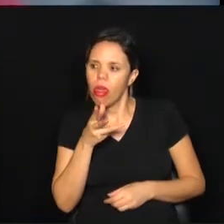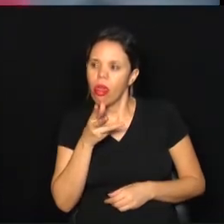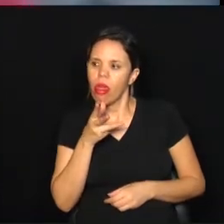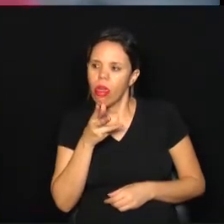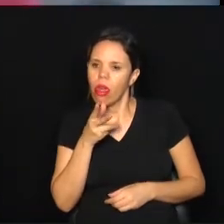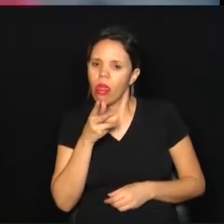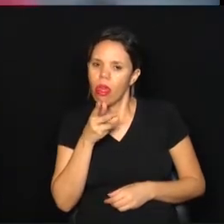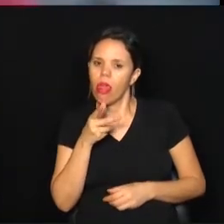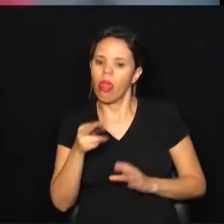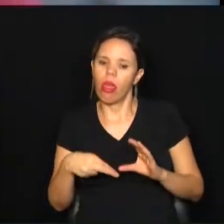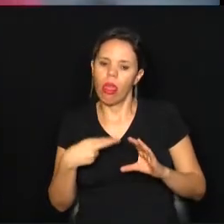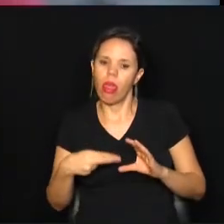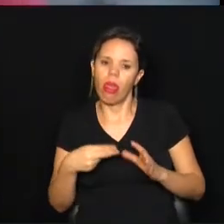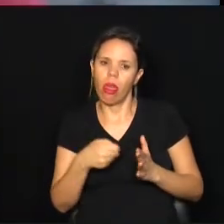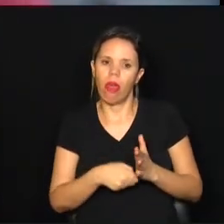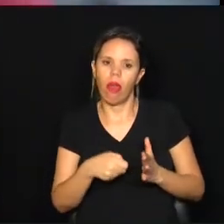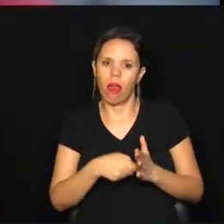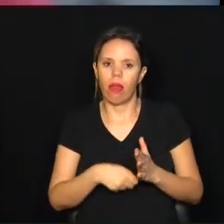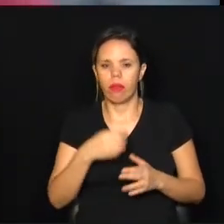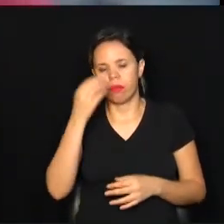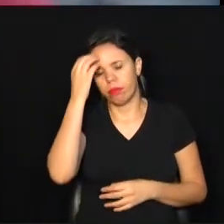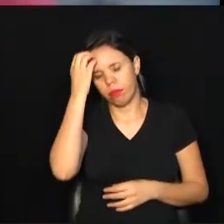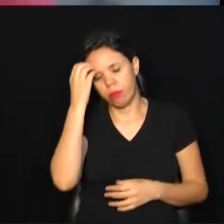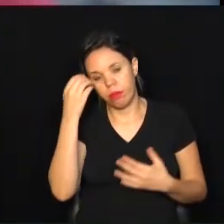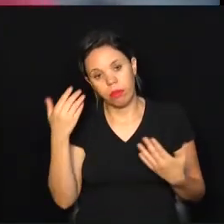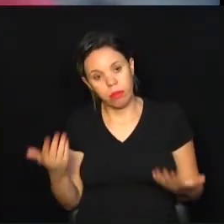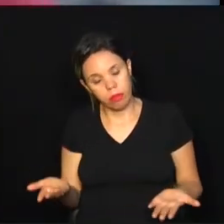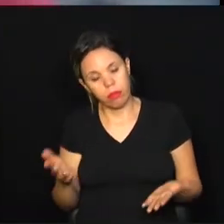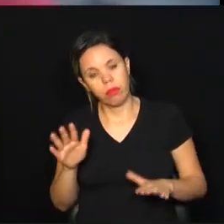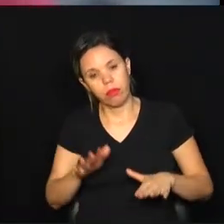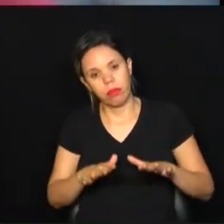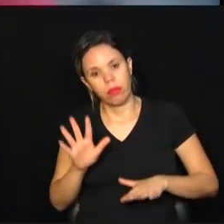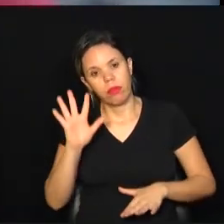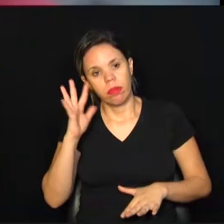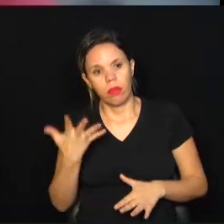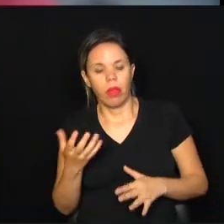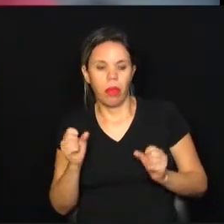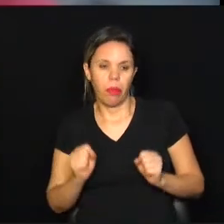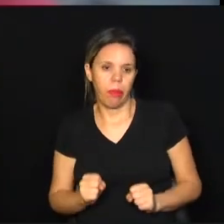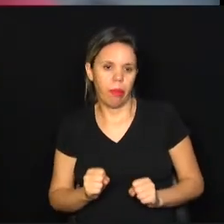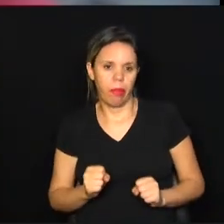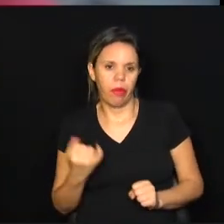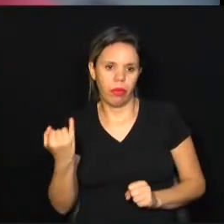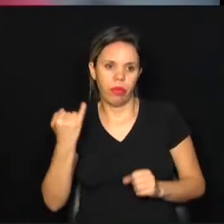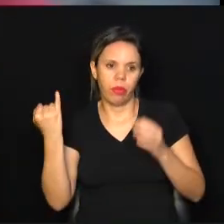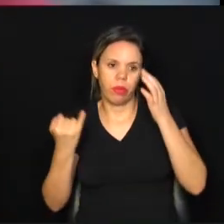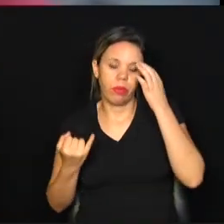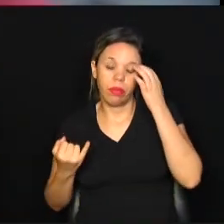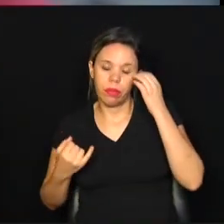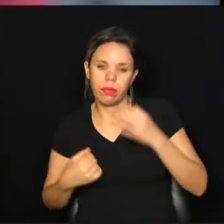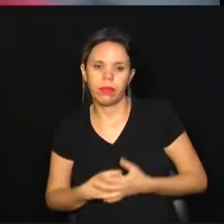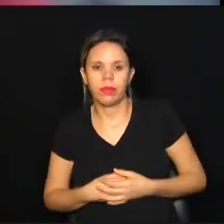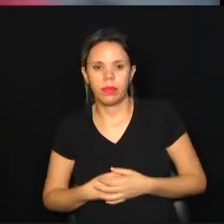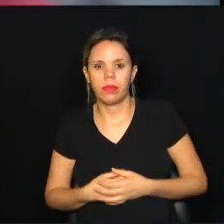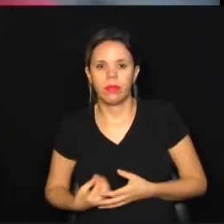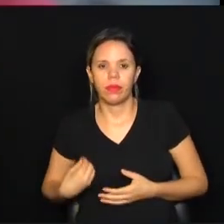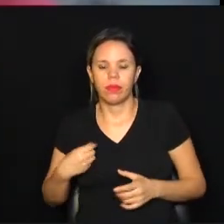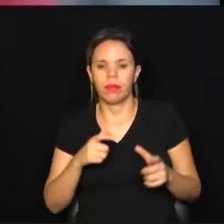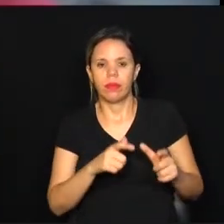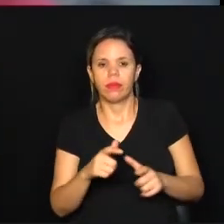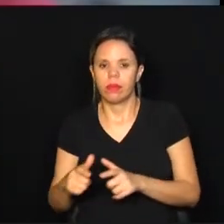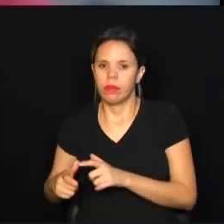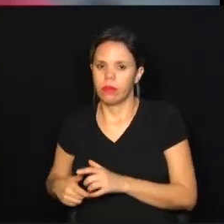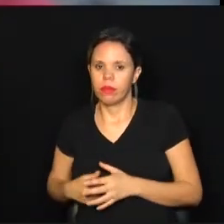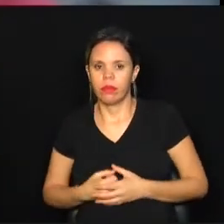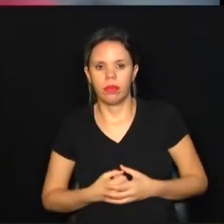setor da resiliência e da reciclagem. Então, de repente, pode ser um cluster importante para estar alocado